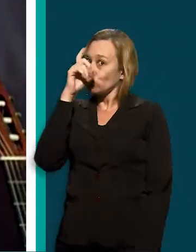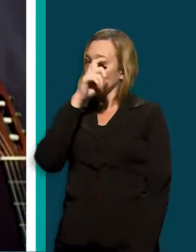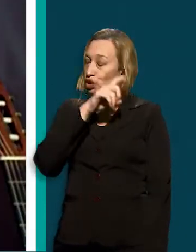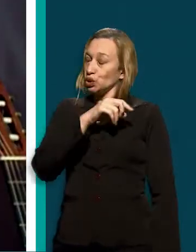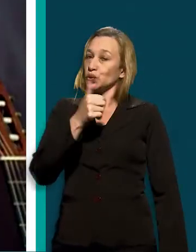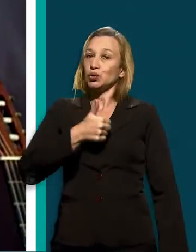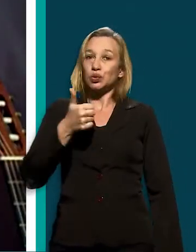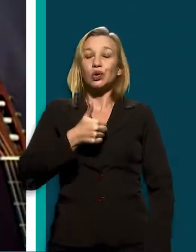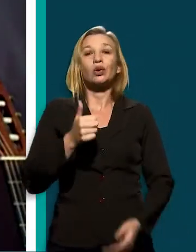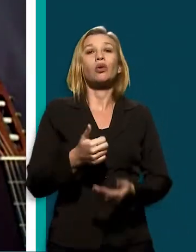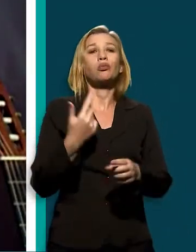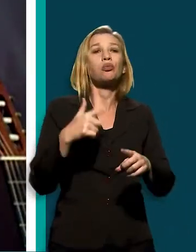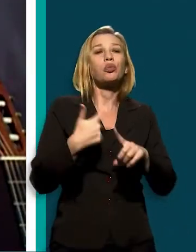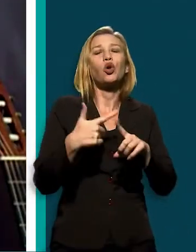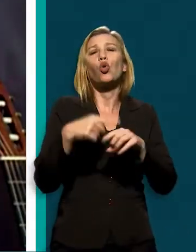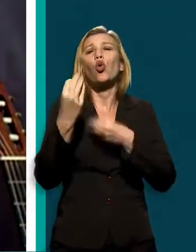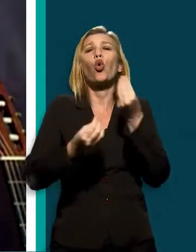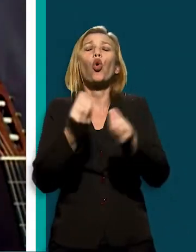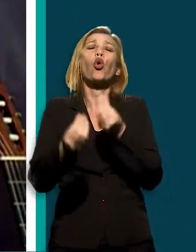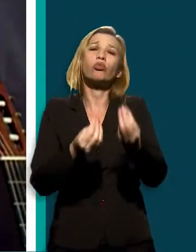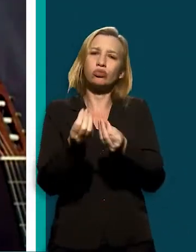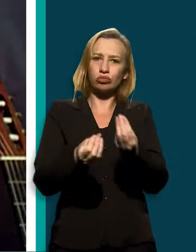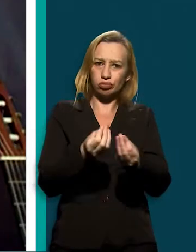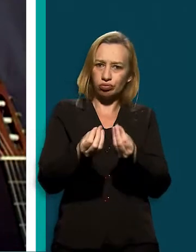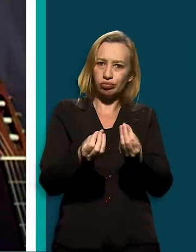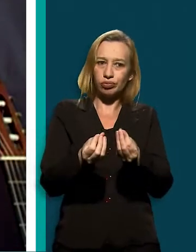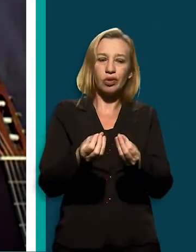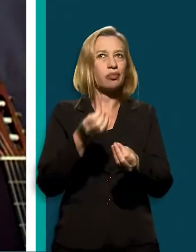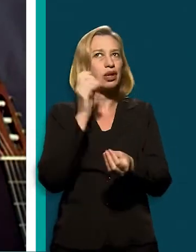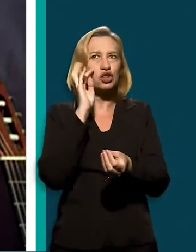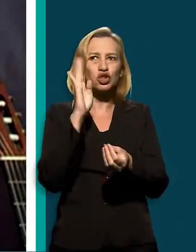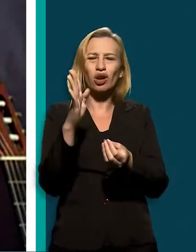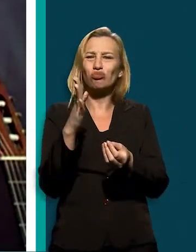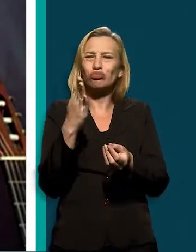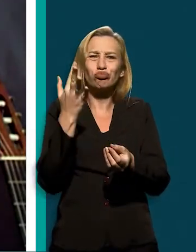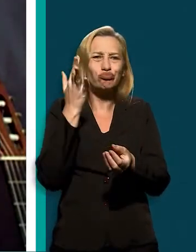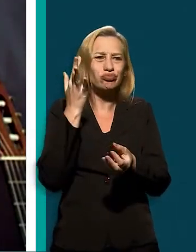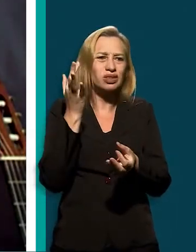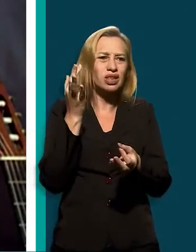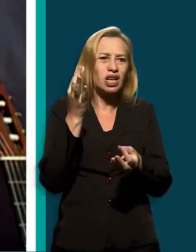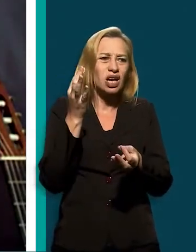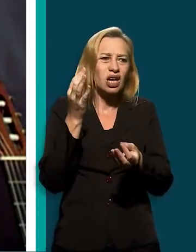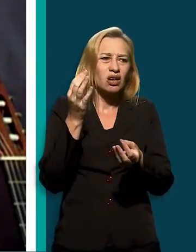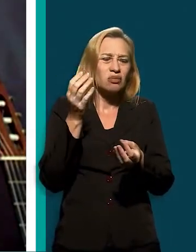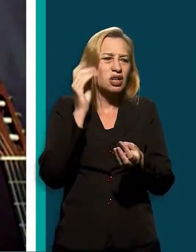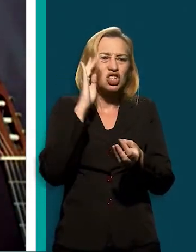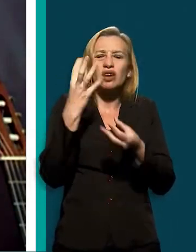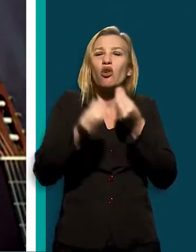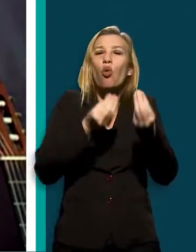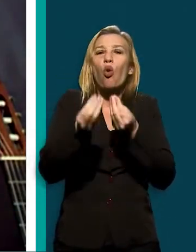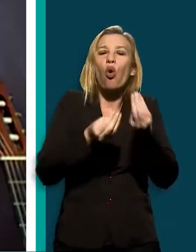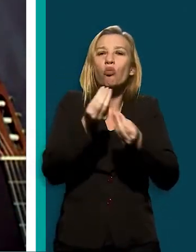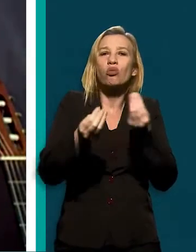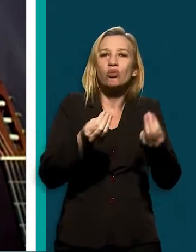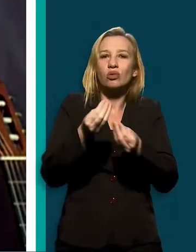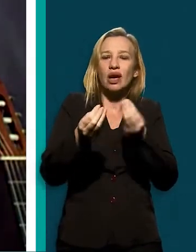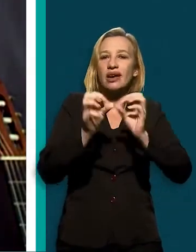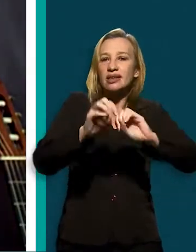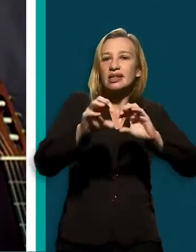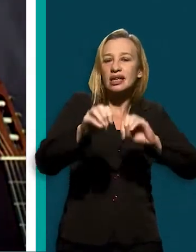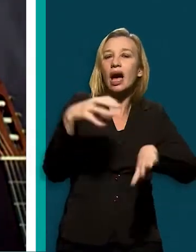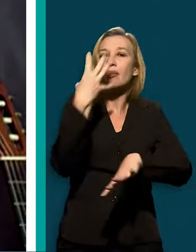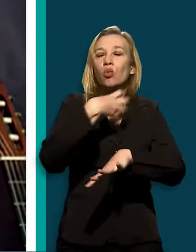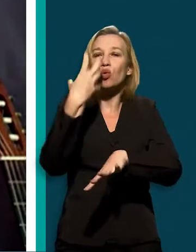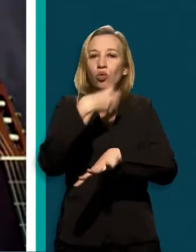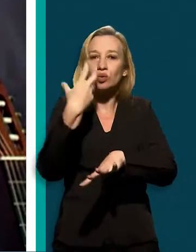dificuldade, porque como seria isso, né? Como eu falei, imagina, eu não tinha noção de como seria dar aula de